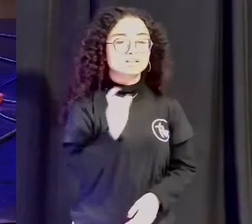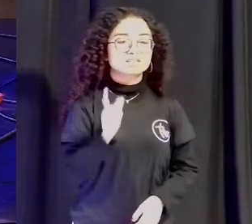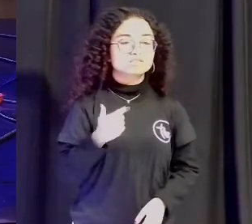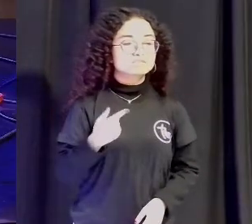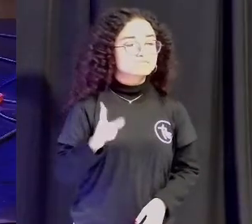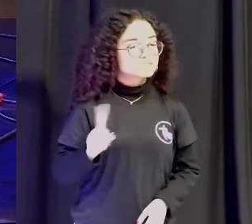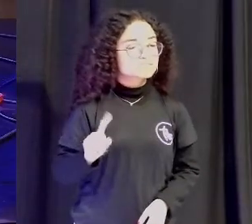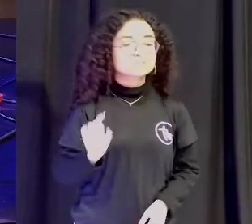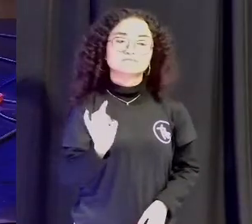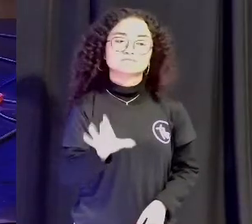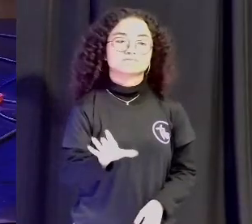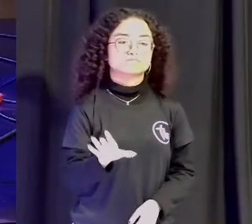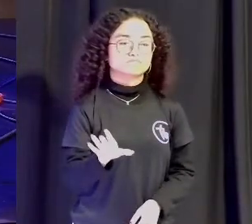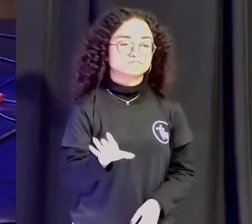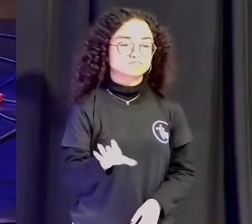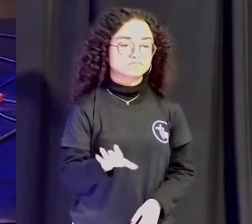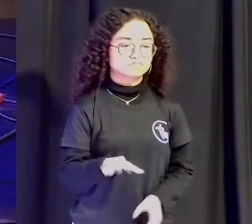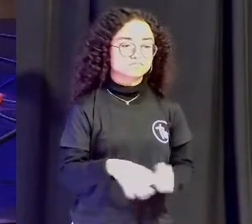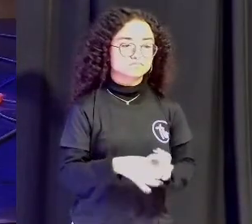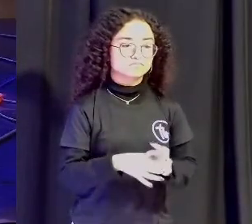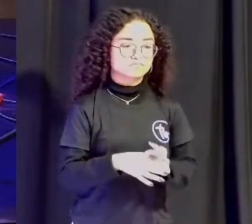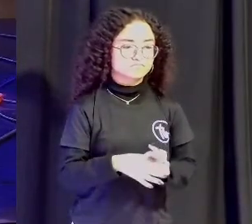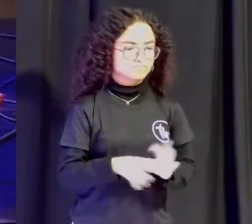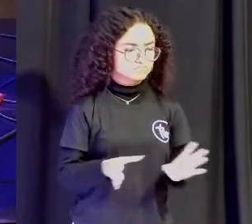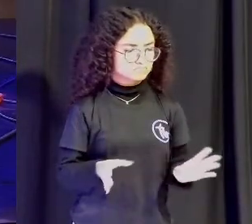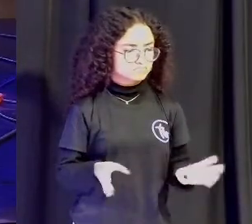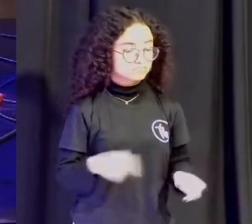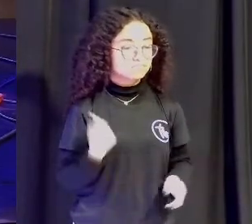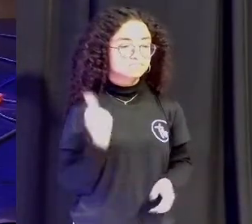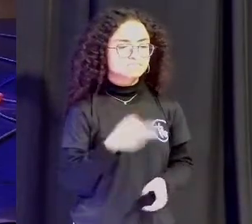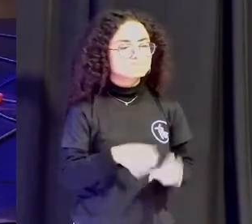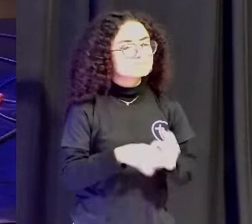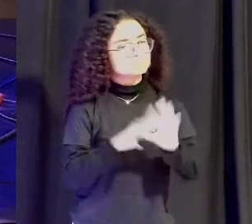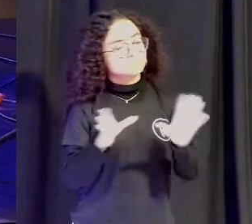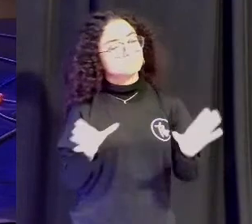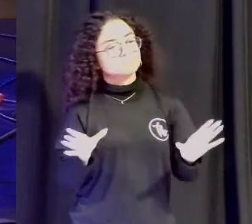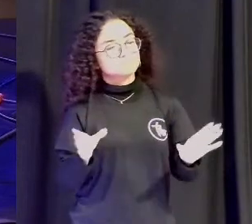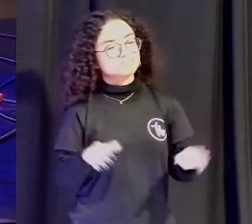estamos aqui à disposição de vocês, os nossos irmãos,